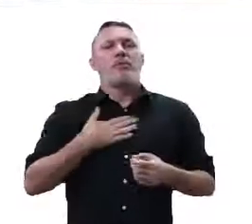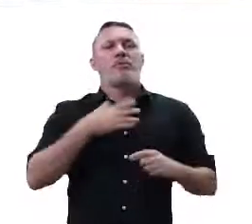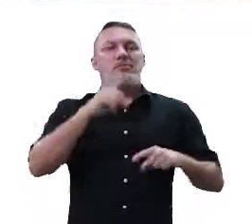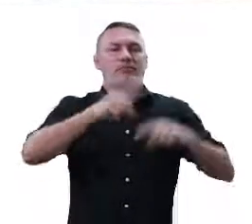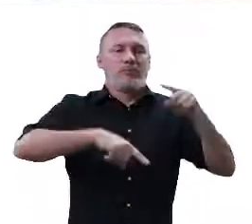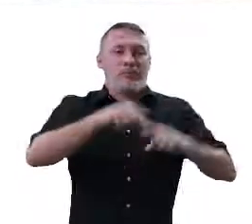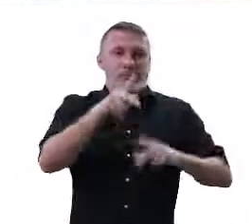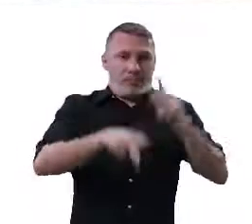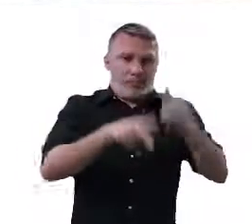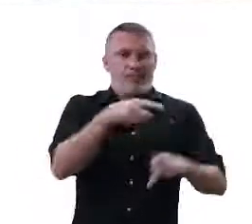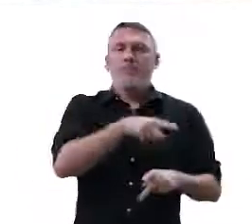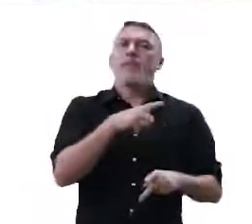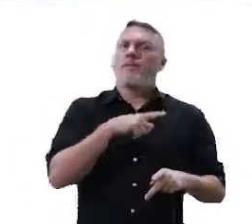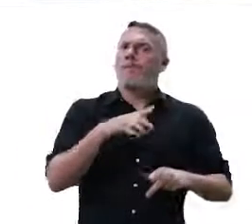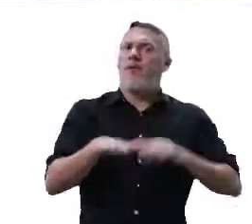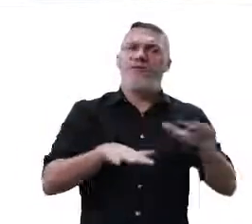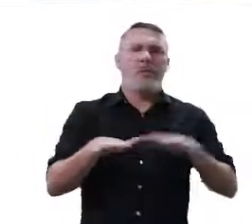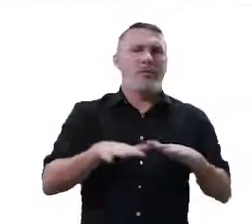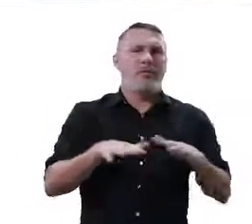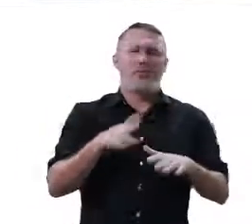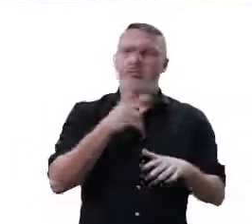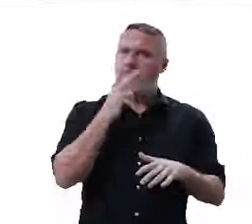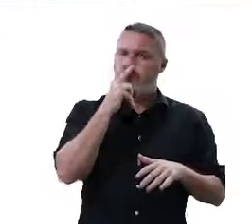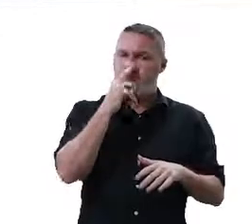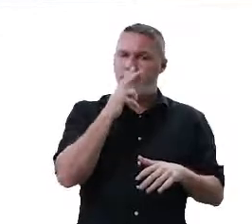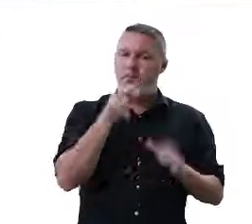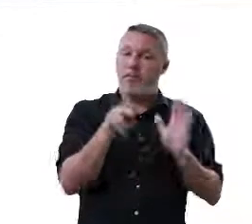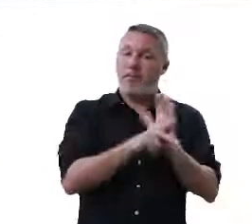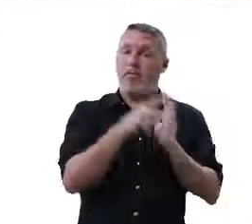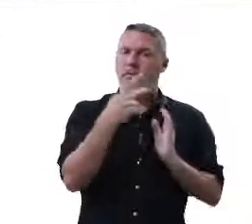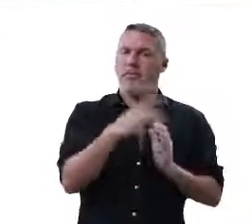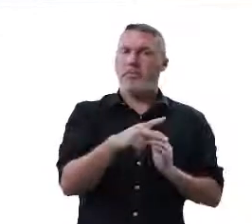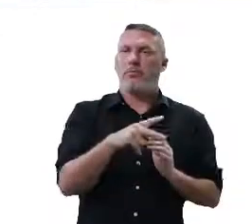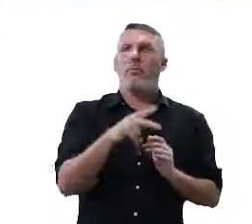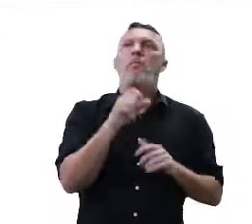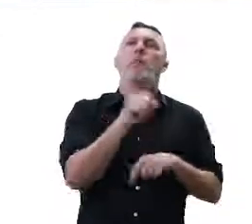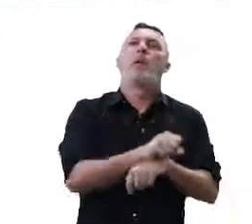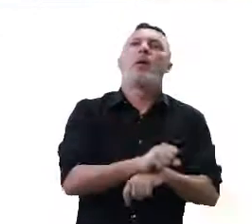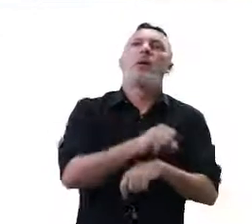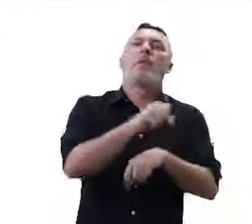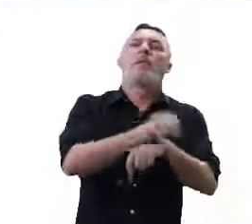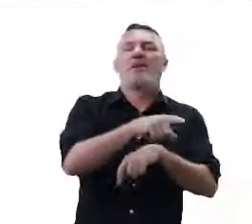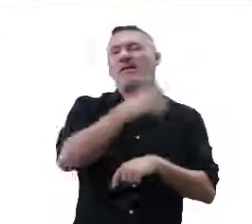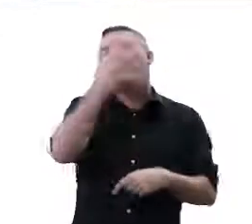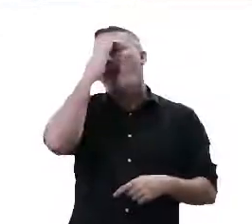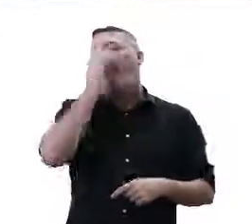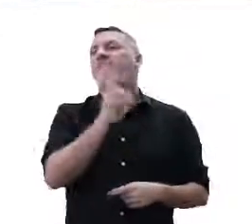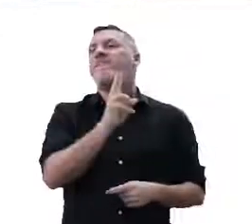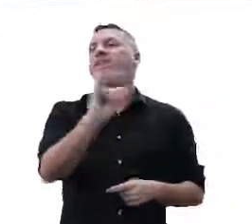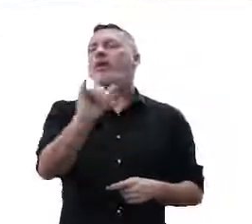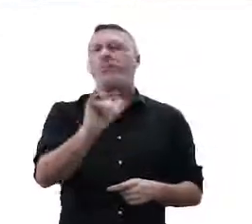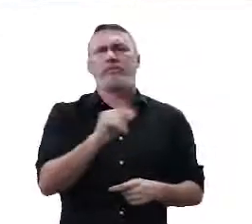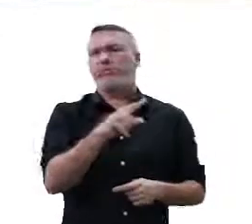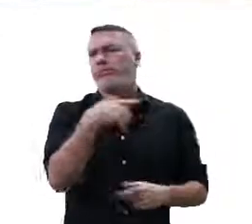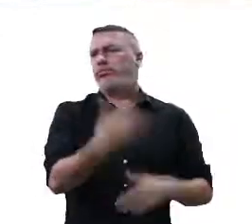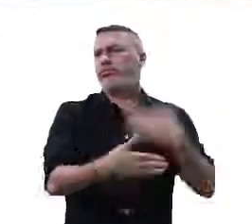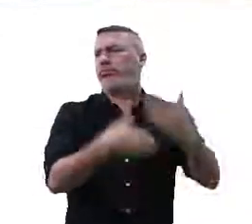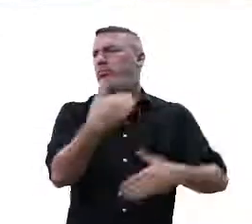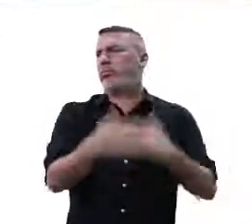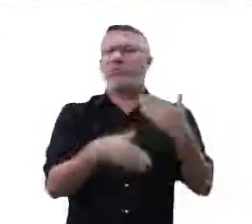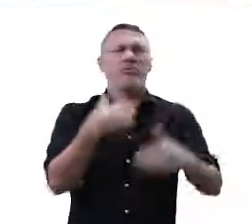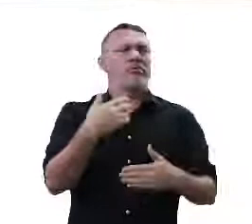das necessidades materiais, elas se movimentam a uma velocidade específica dela, né? A gente não tem como determinar